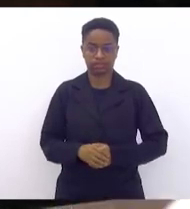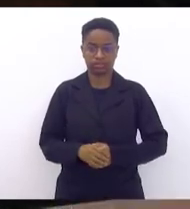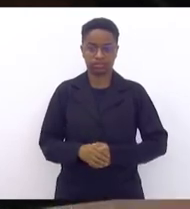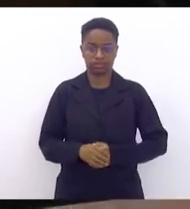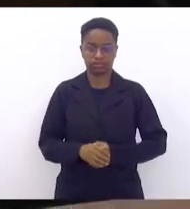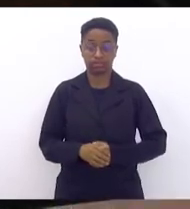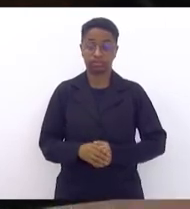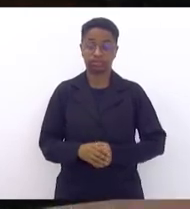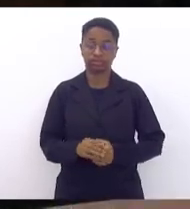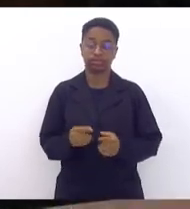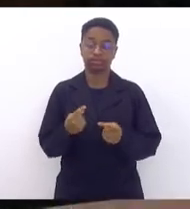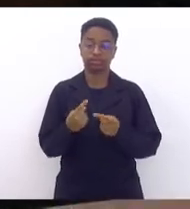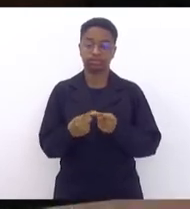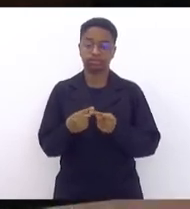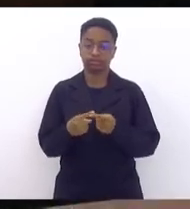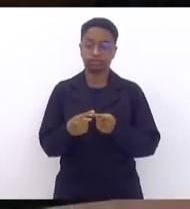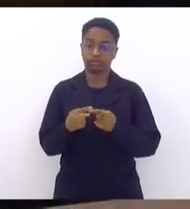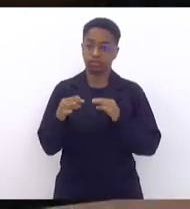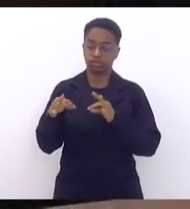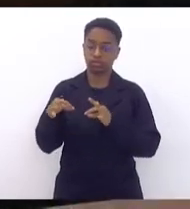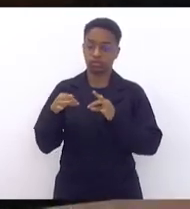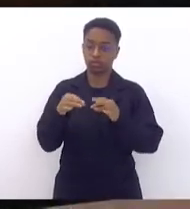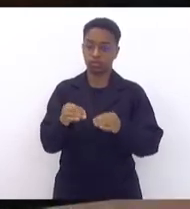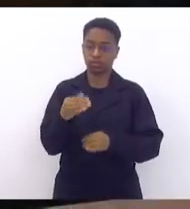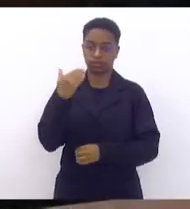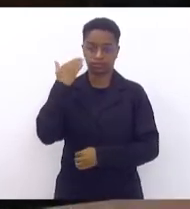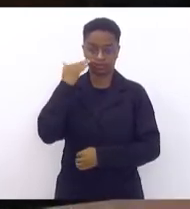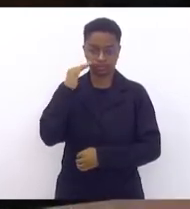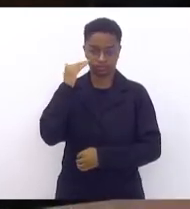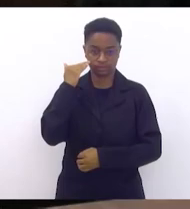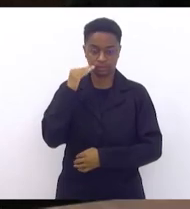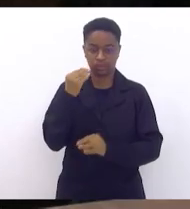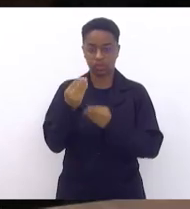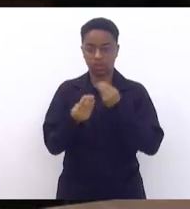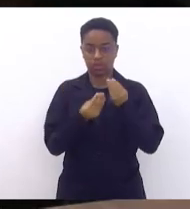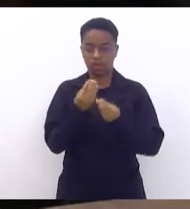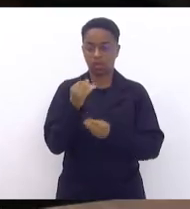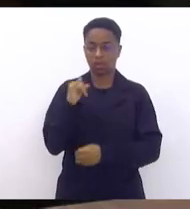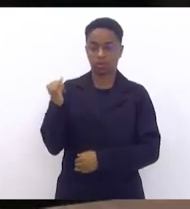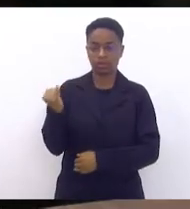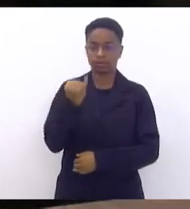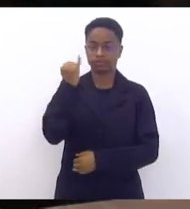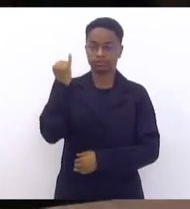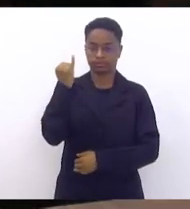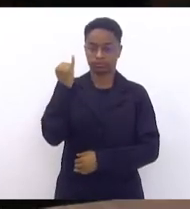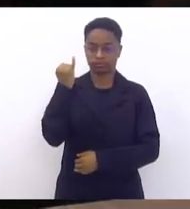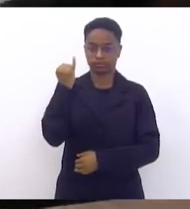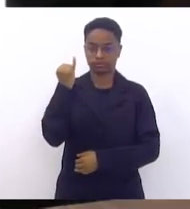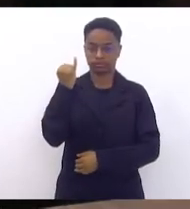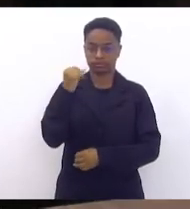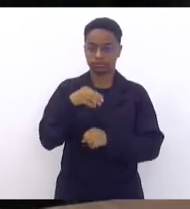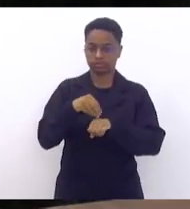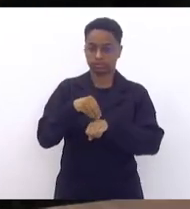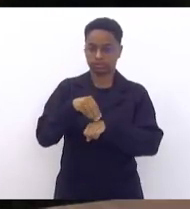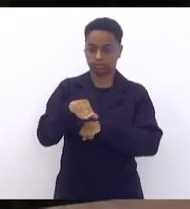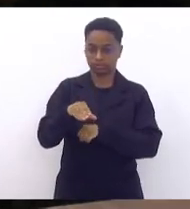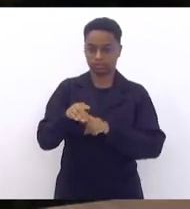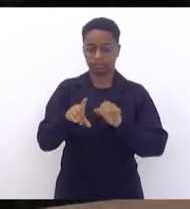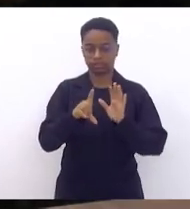todos tendo uma compreensão da importância dessa